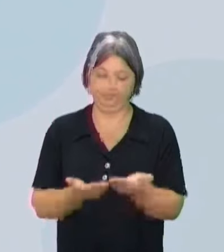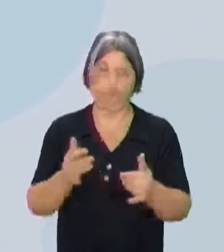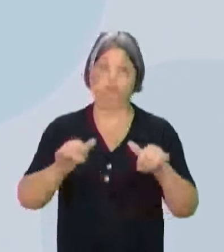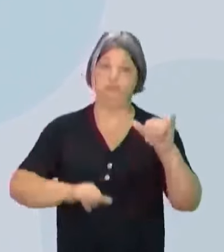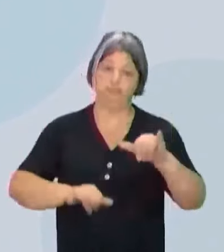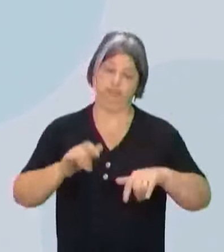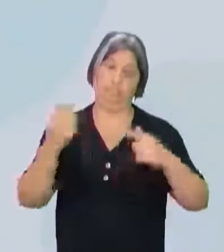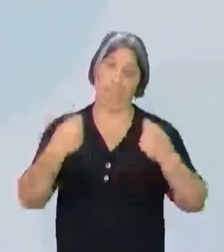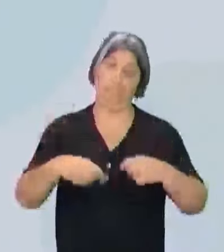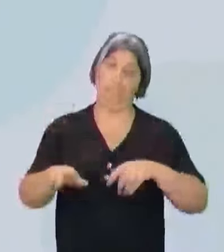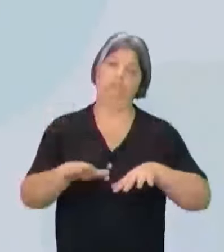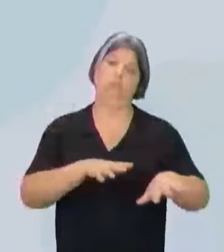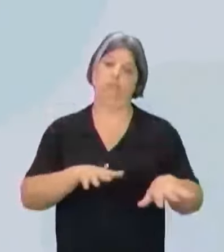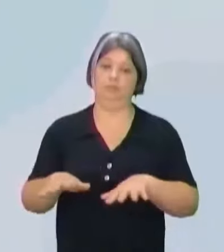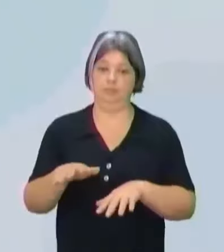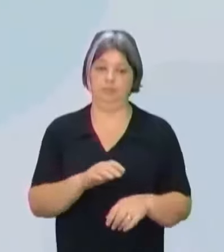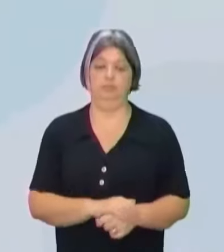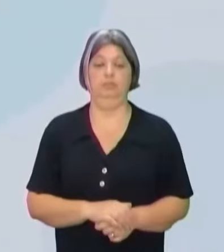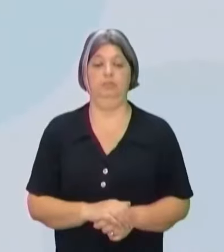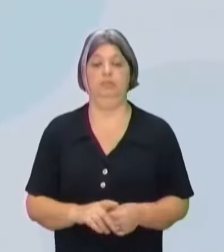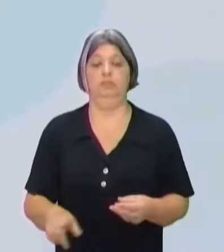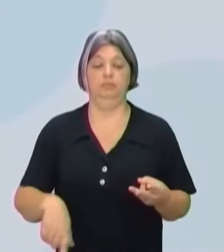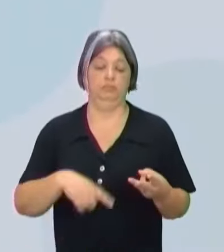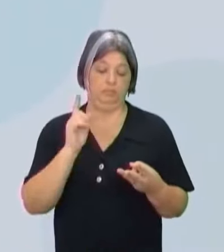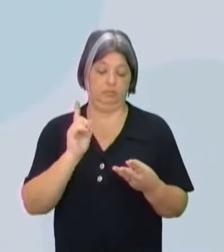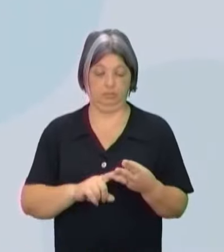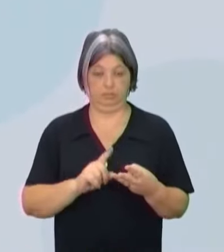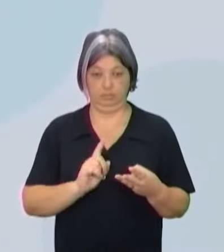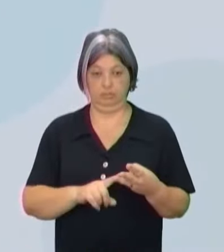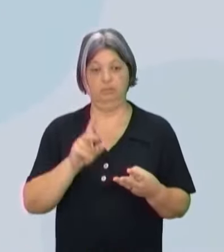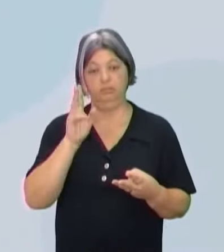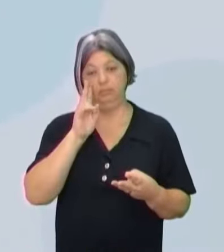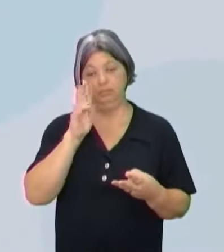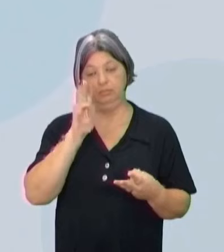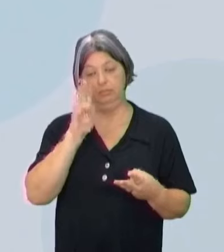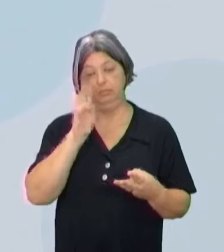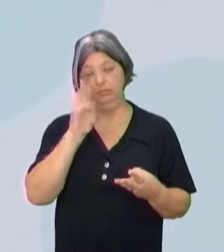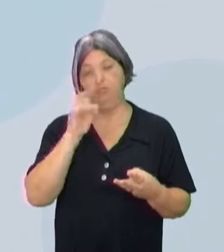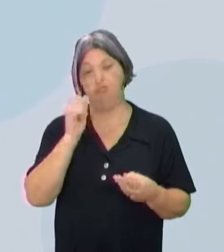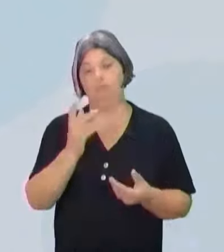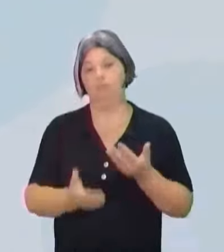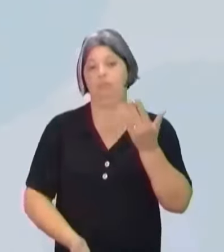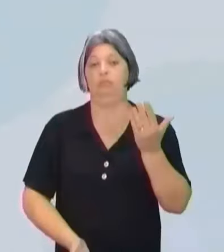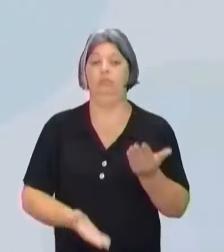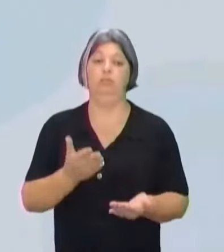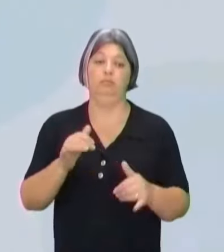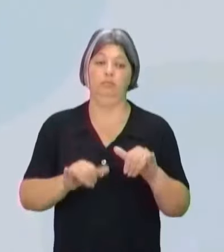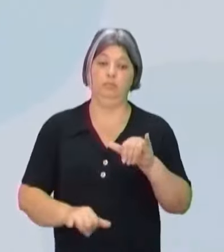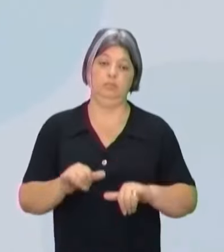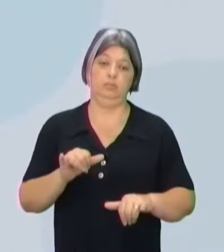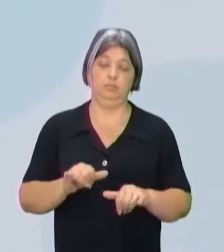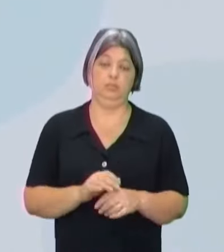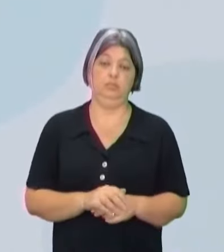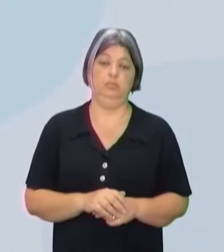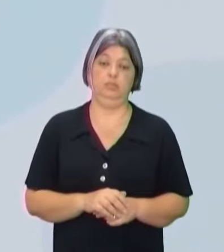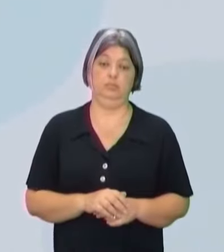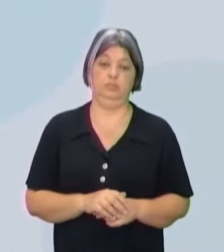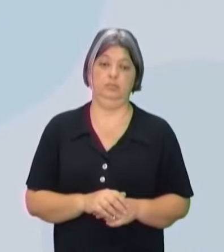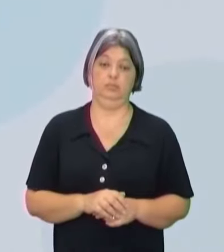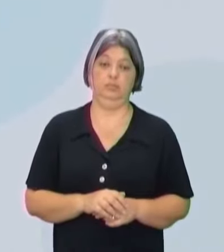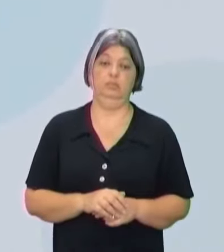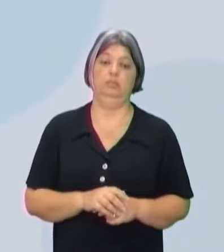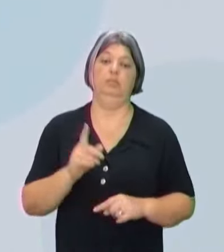o movimento. Terceiro ponto a ser lembrado quando a gente fala de equilíbrio químico.